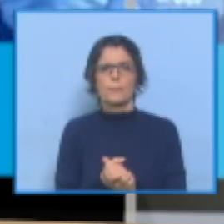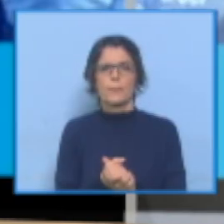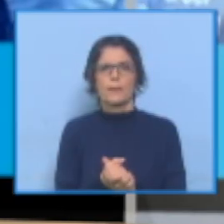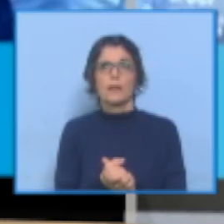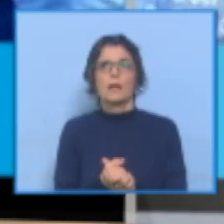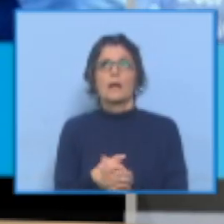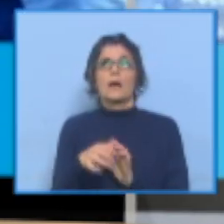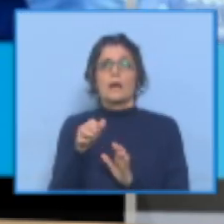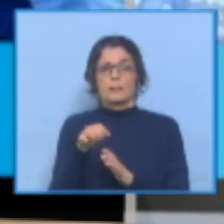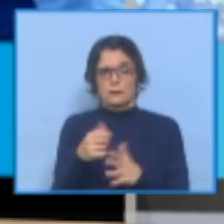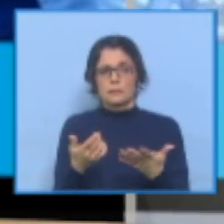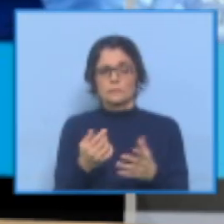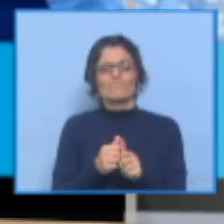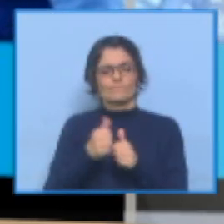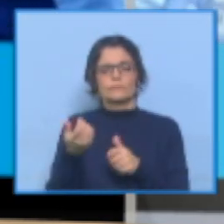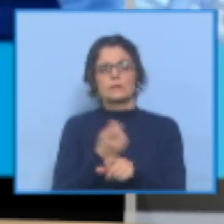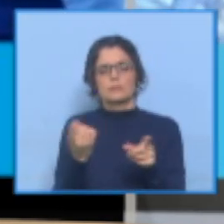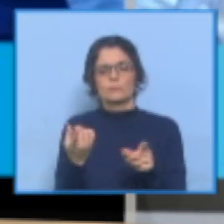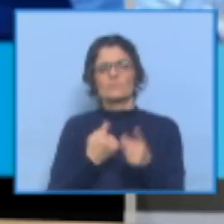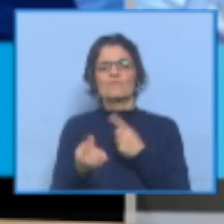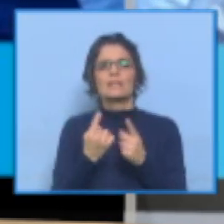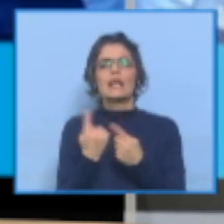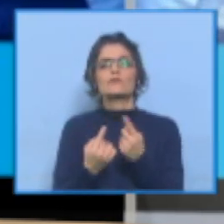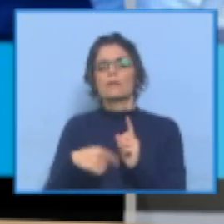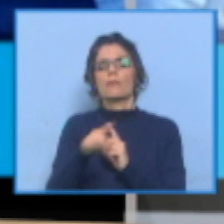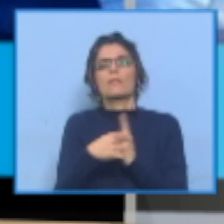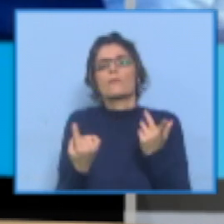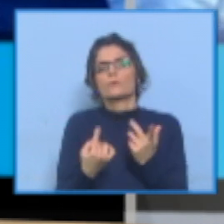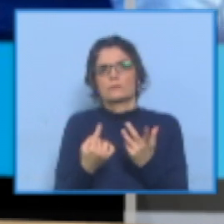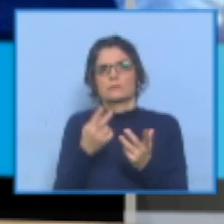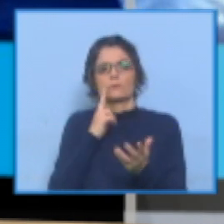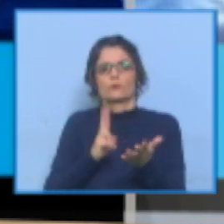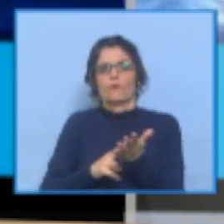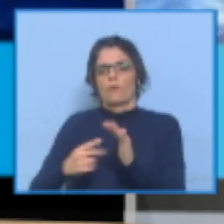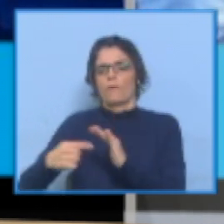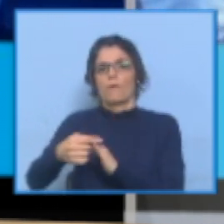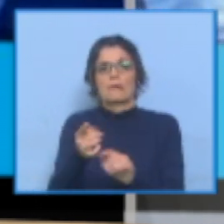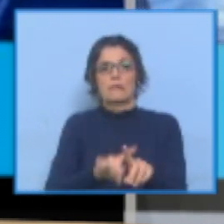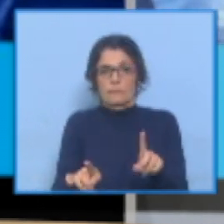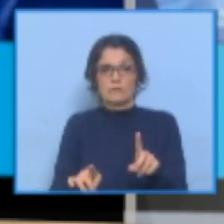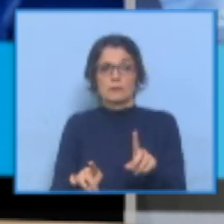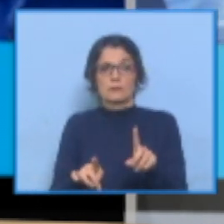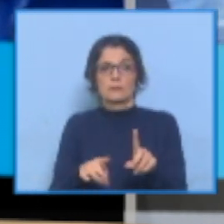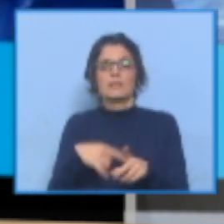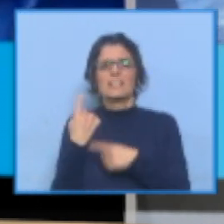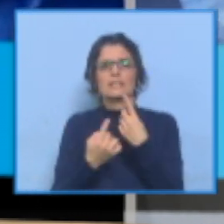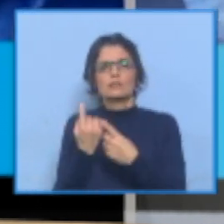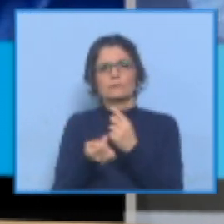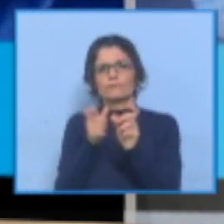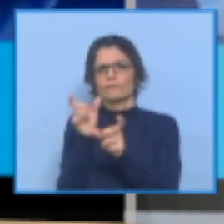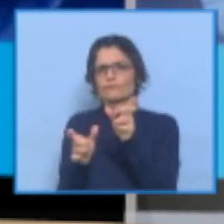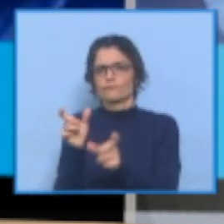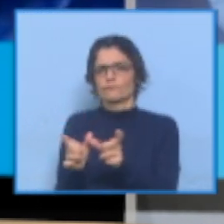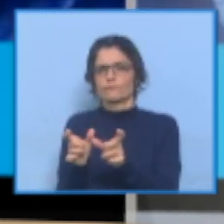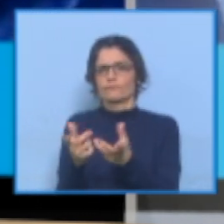nós, muitas vezes, também estamos no nosso canto e como a nossa realidade é diferente, não é? De facto, muitas vezes, sendo uma realidade